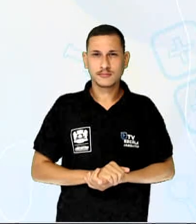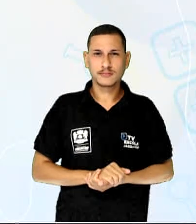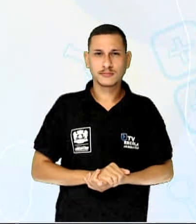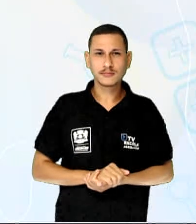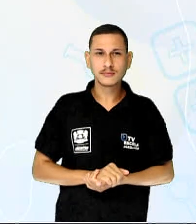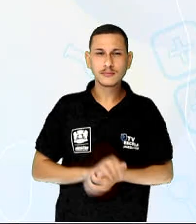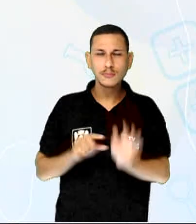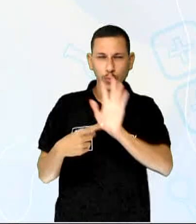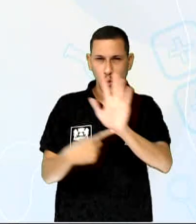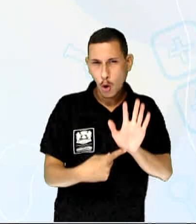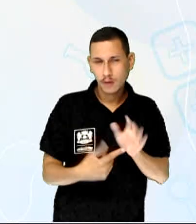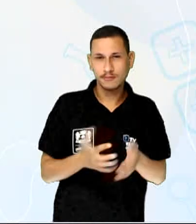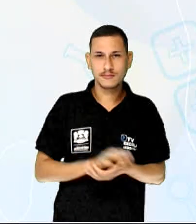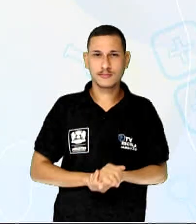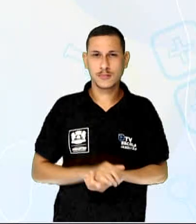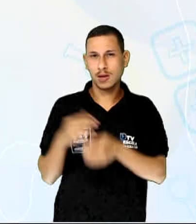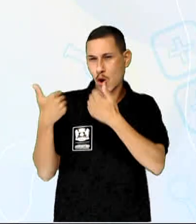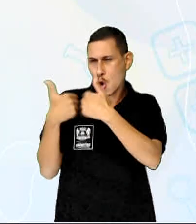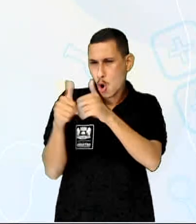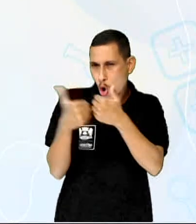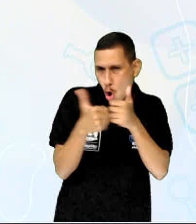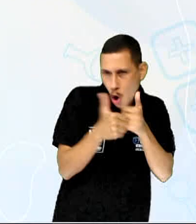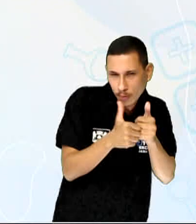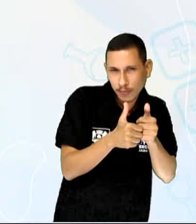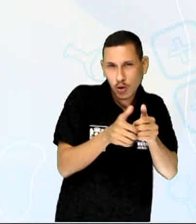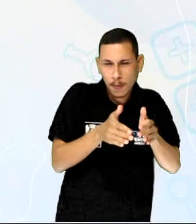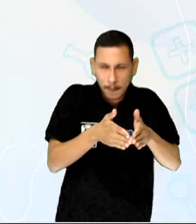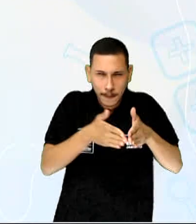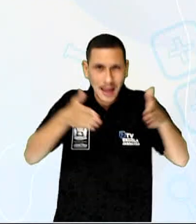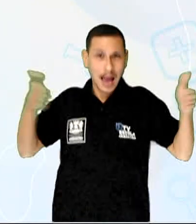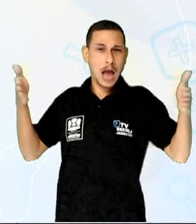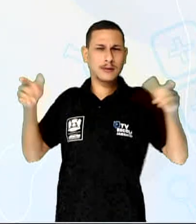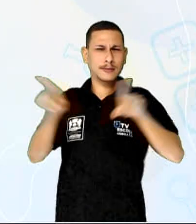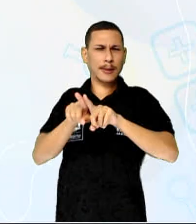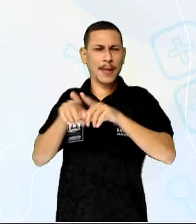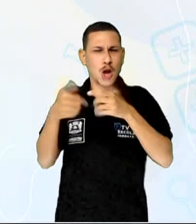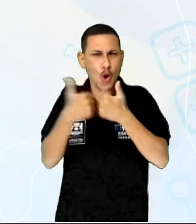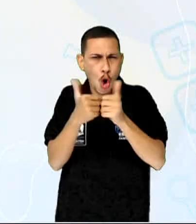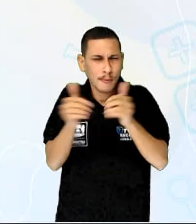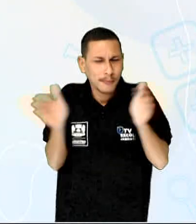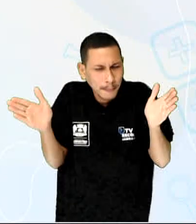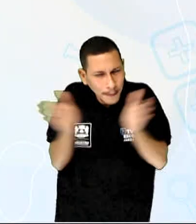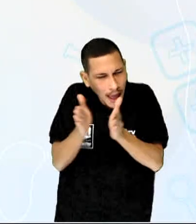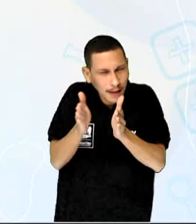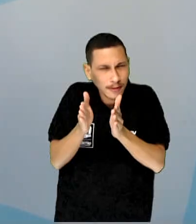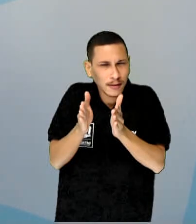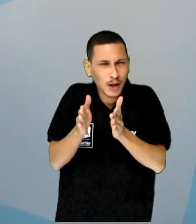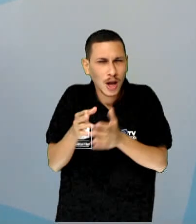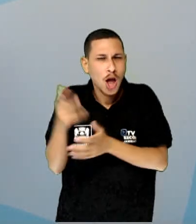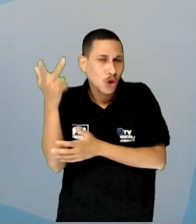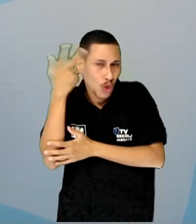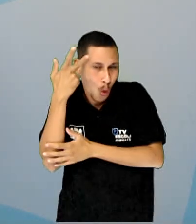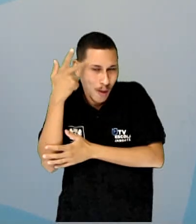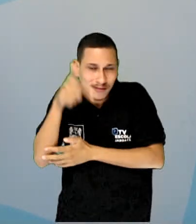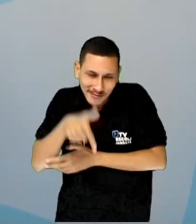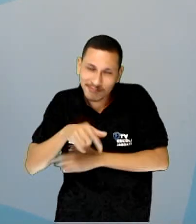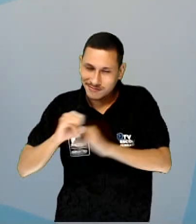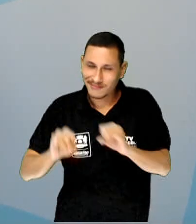Aqui estão os ônibus, tanto os grandes como os pequenos, que é bastante comum na nossa